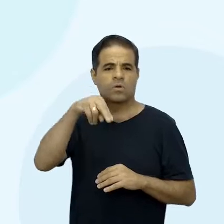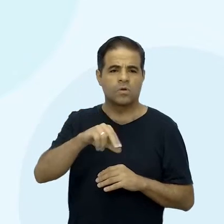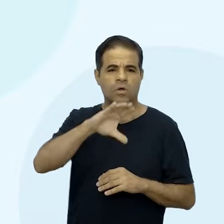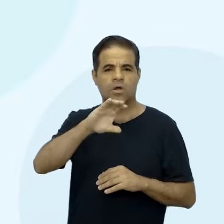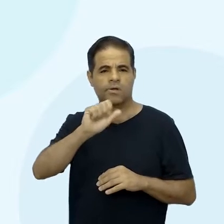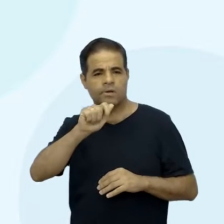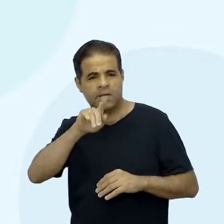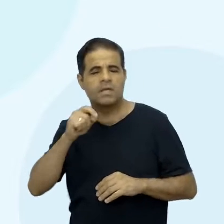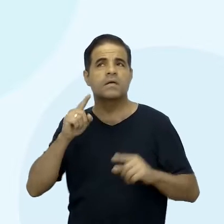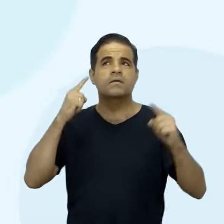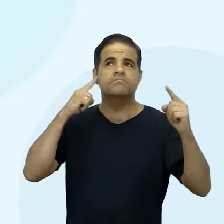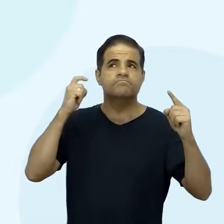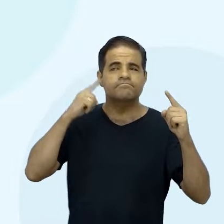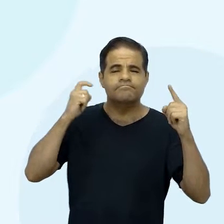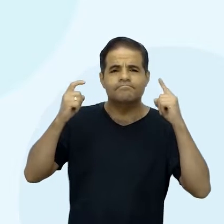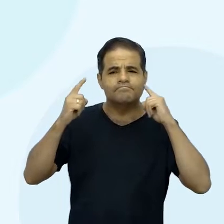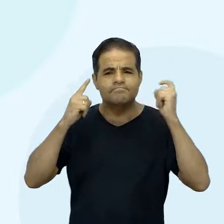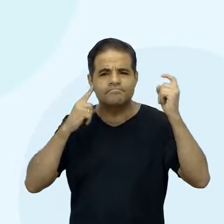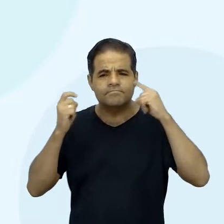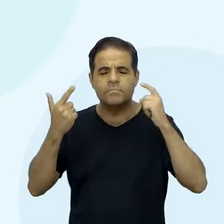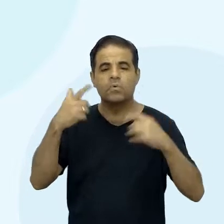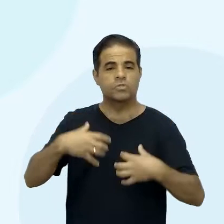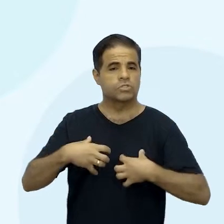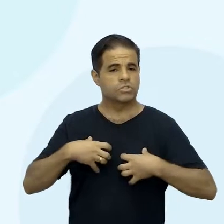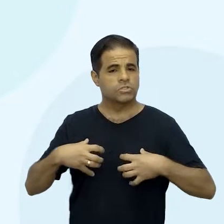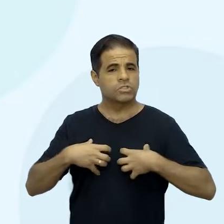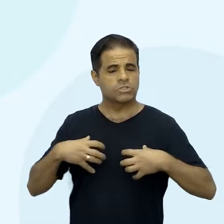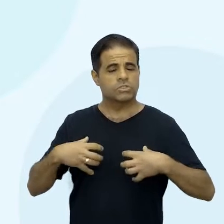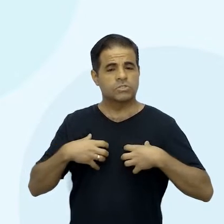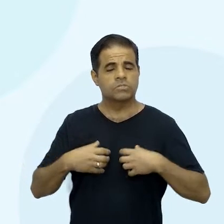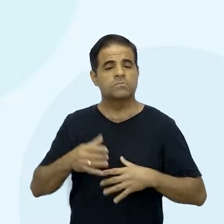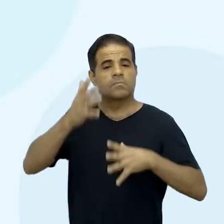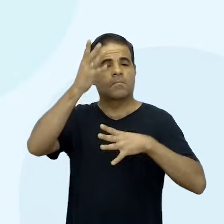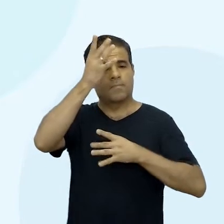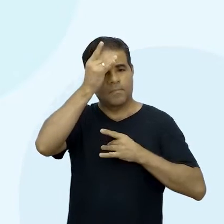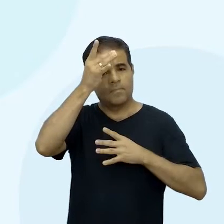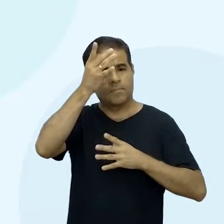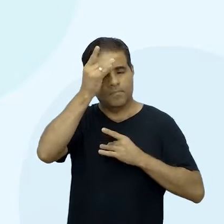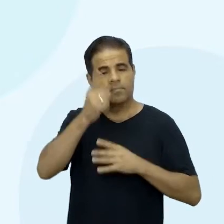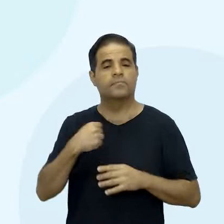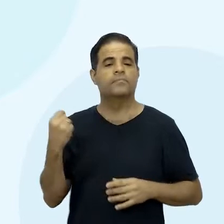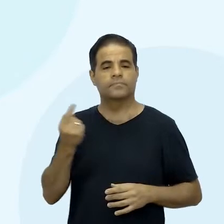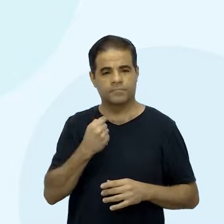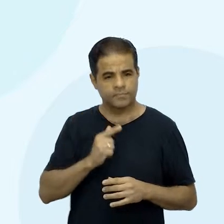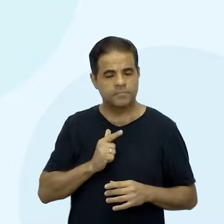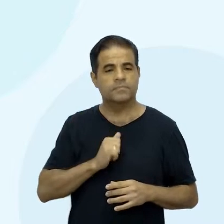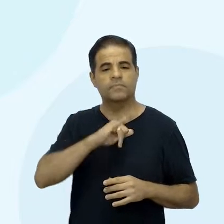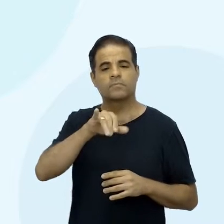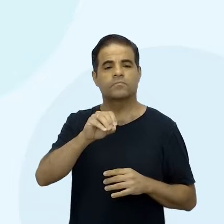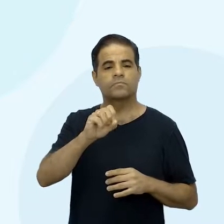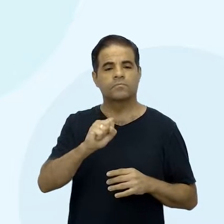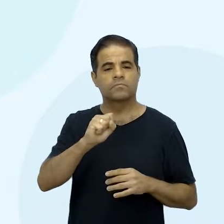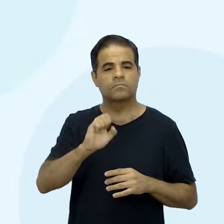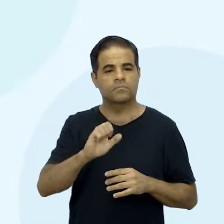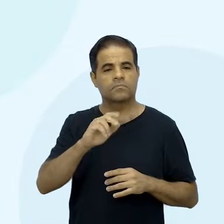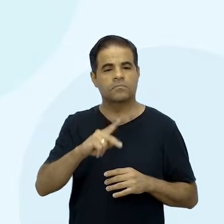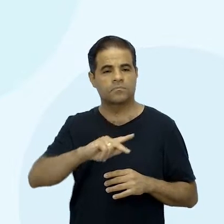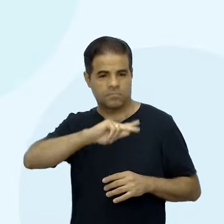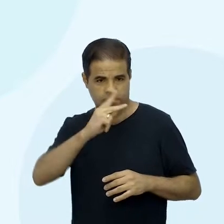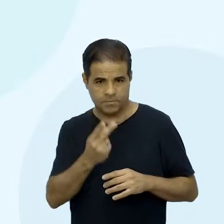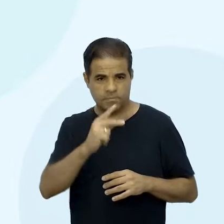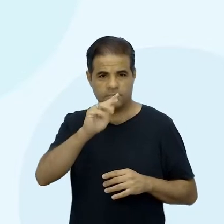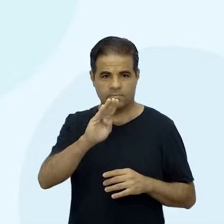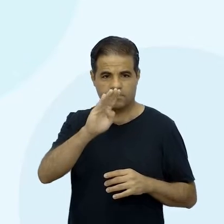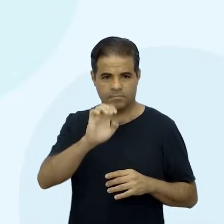com som, é muito interessante, mexe com outro estilo de performance. E nós temos um outro que é Joseph